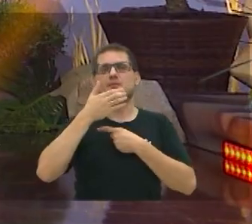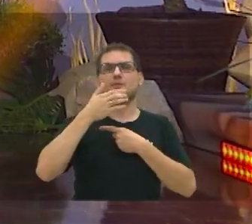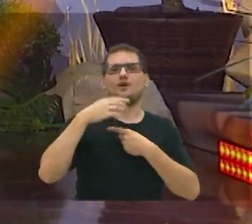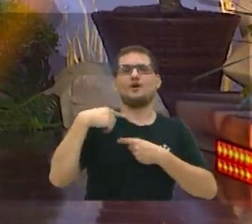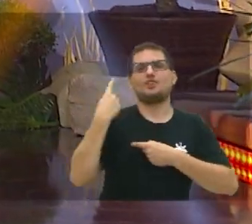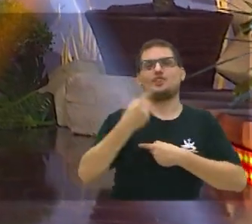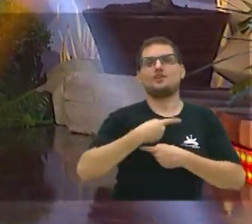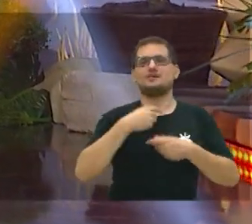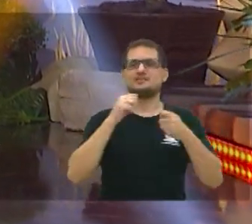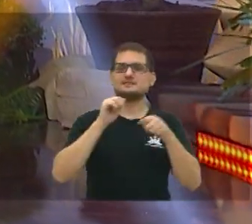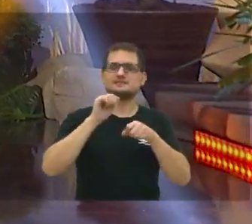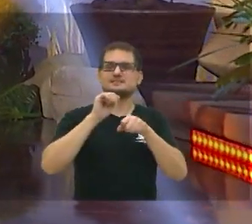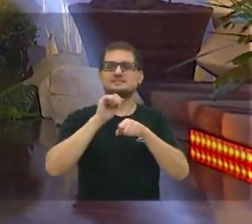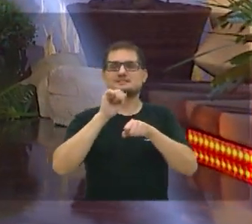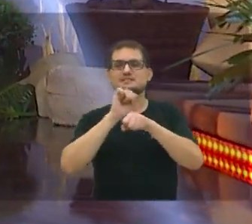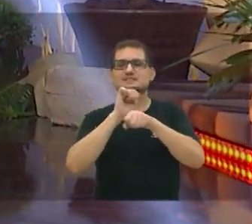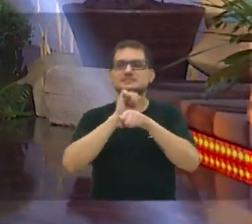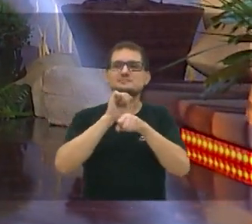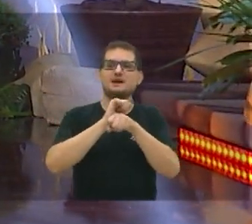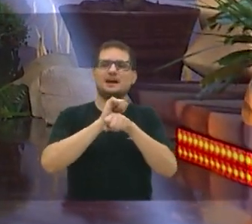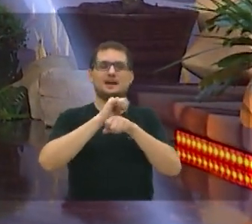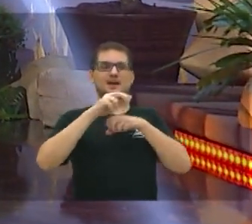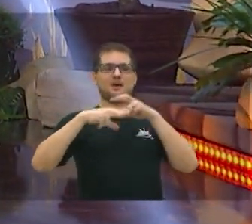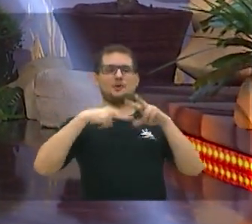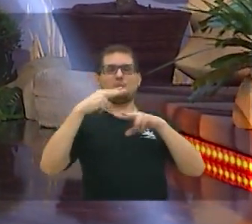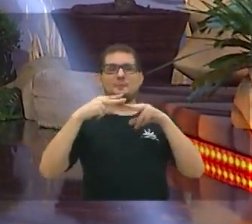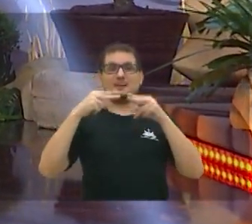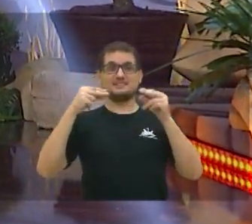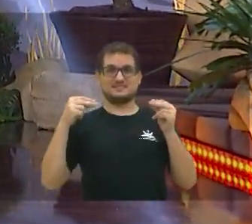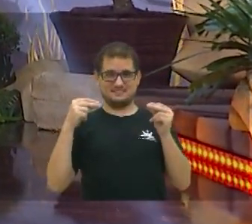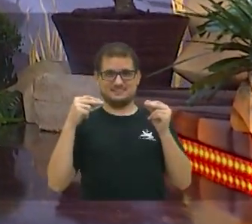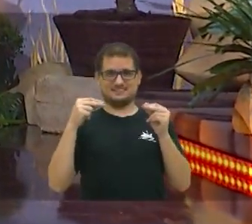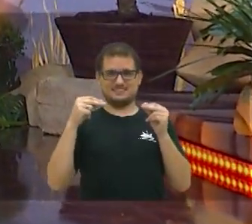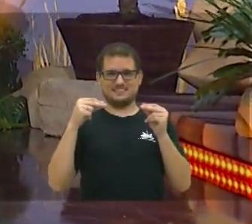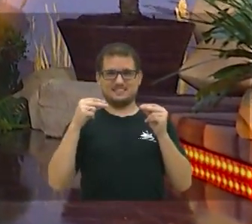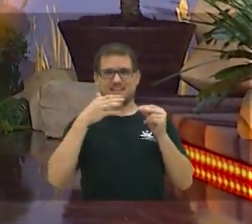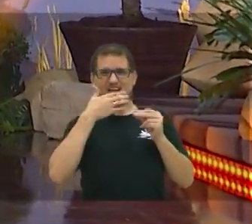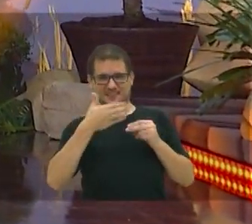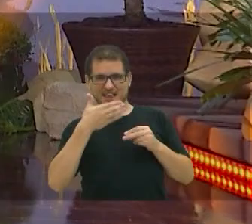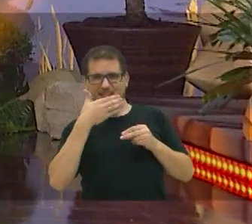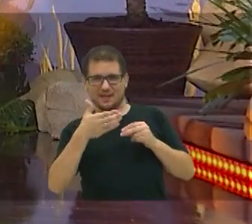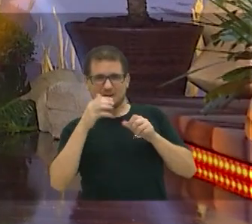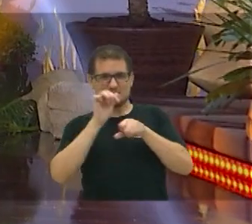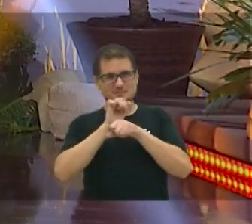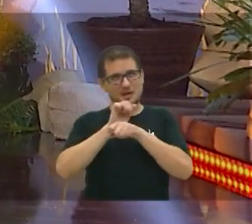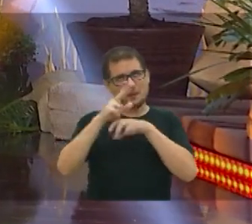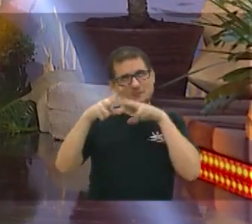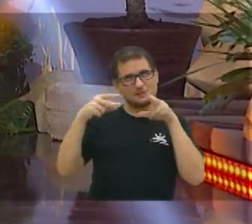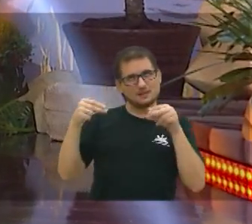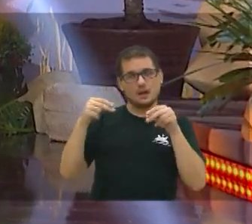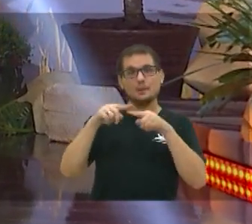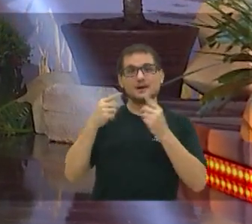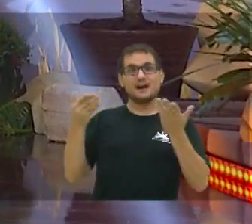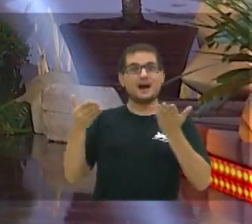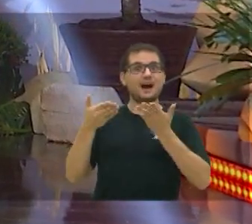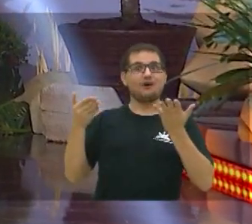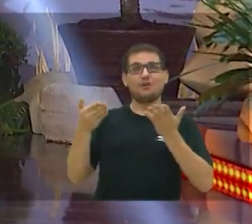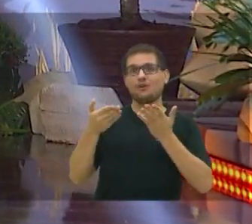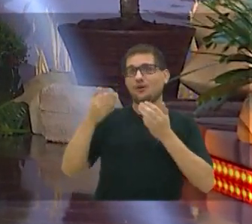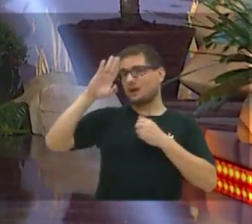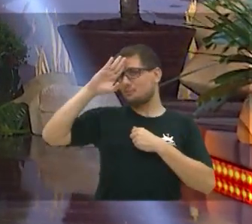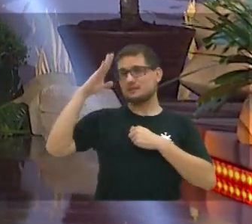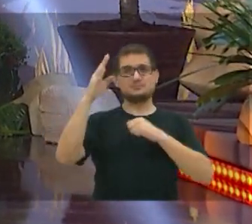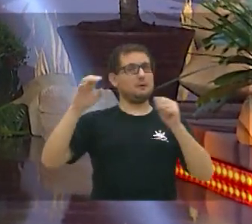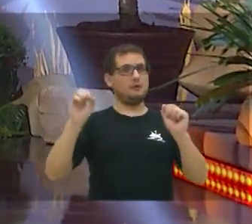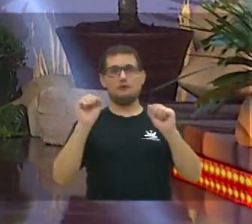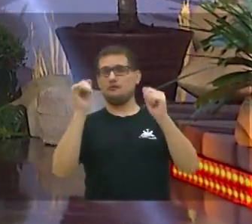Mas eu diria, se nós aprendêssemos a pedir na Páscoa libertação. E eu queria que você agora Tem algo na tua